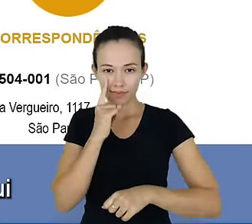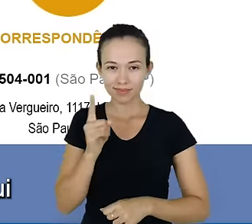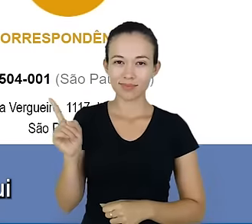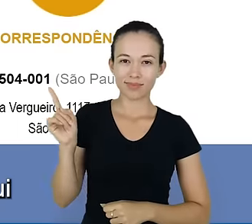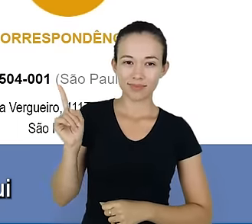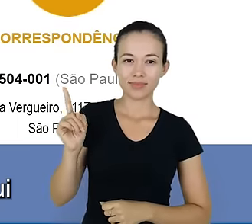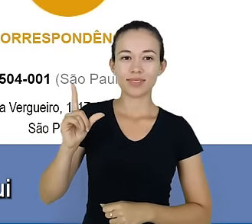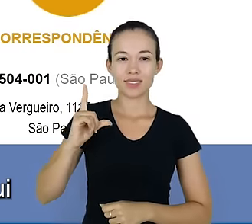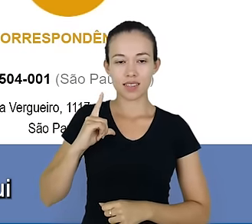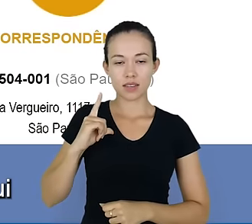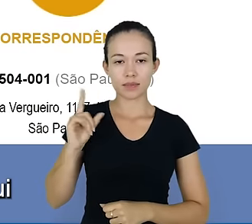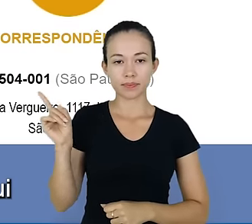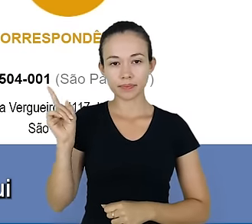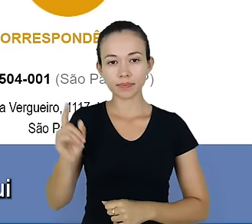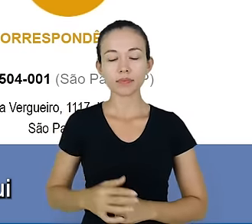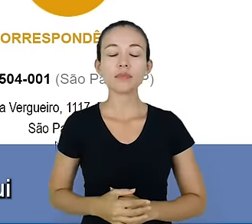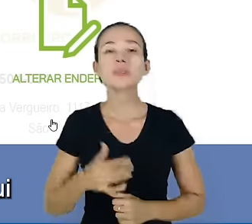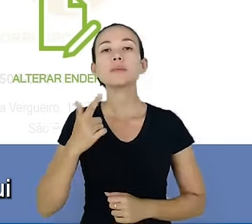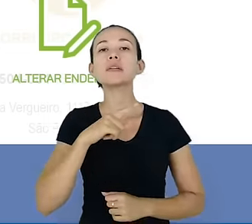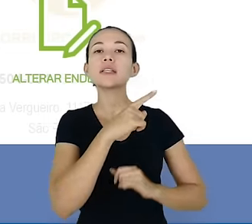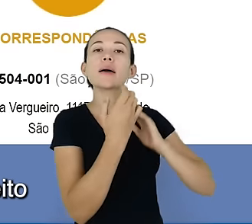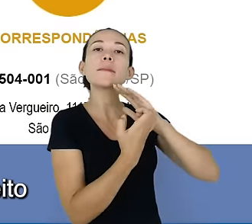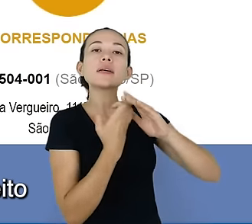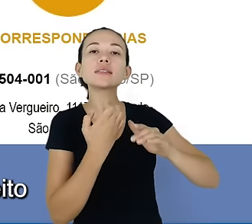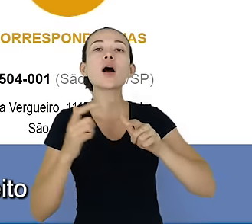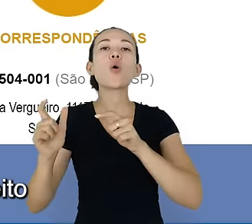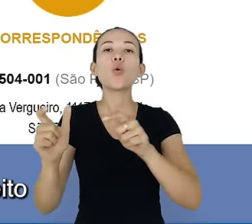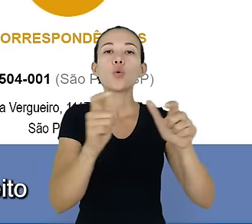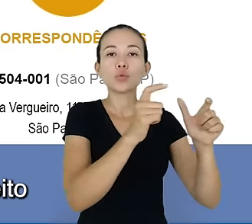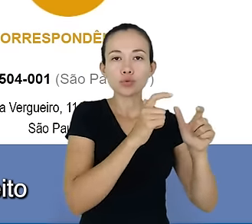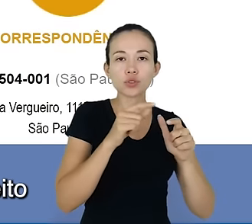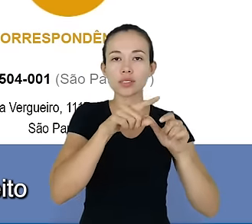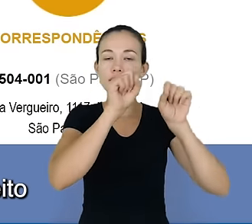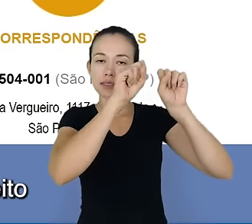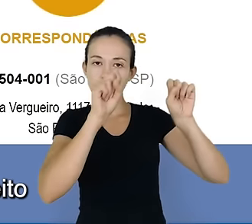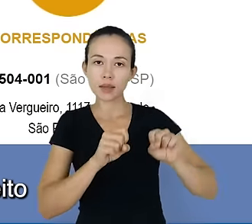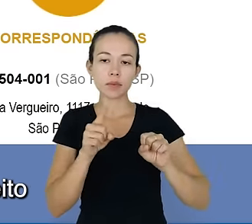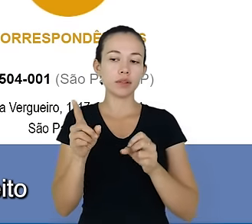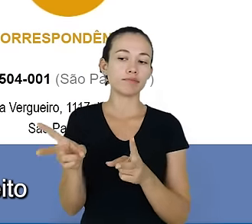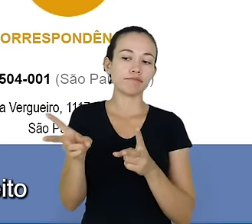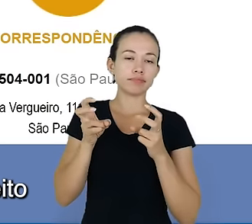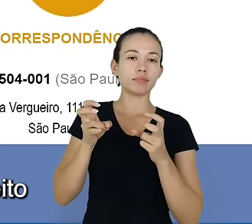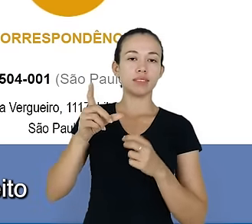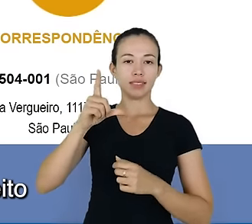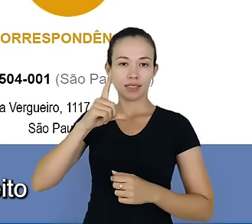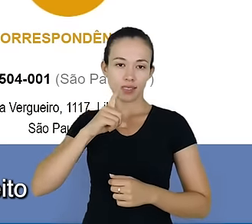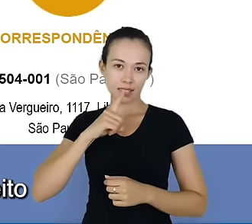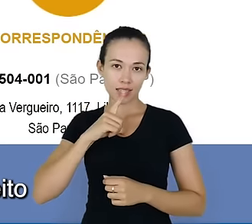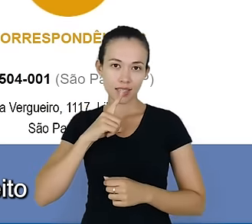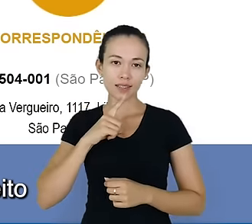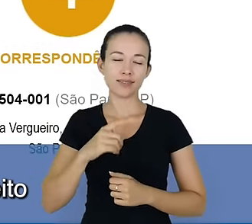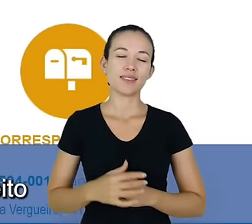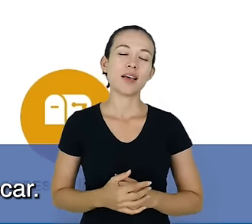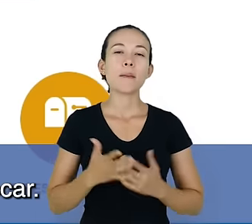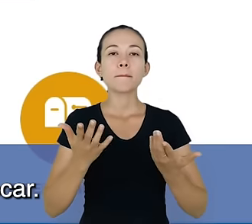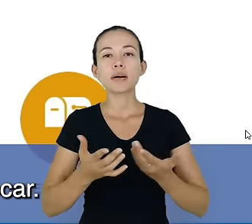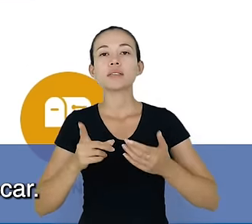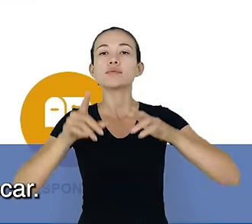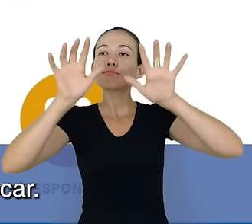é quando ele faz o preenchimento aqui né dos dados de endereço ele tem que bater isso aqui e fazer direito